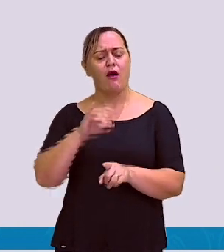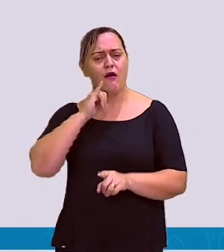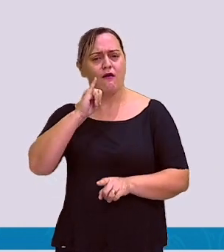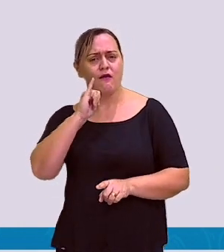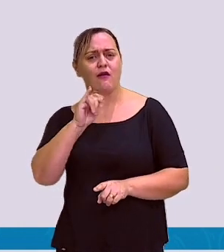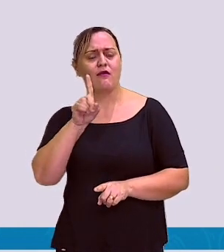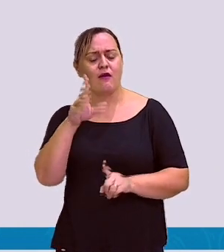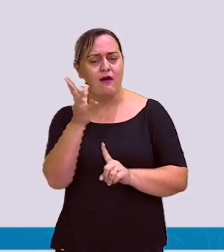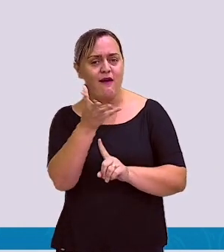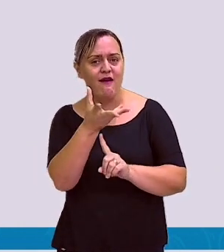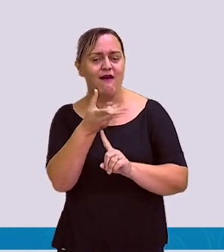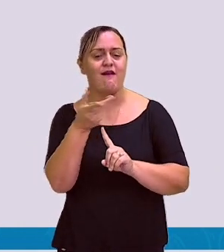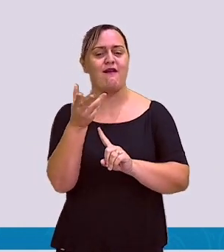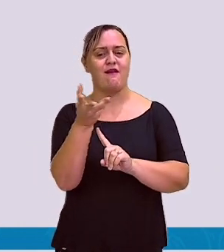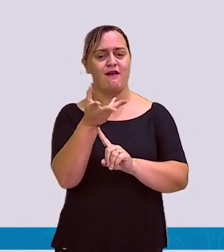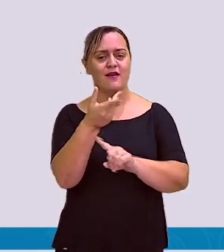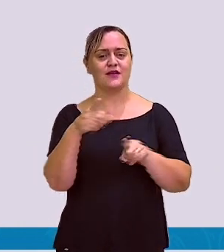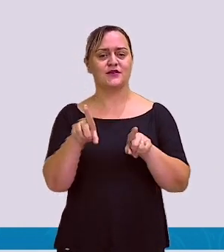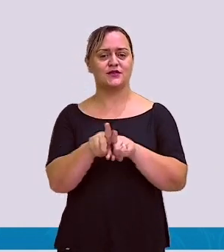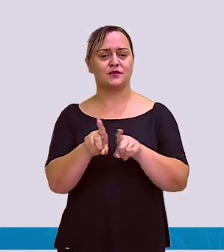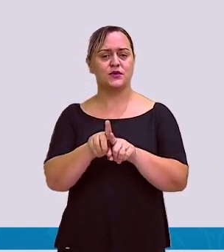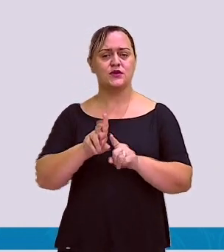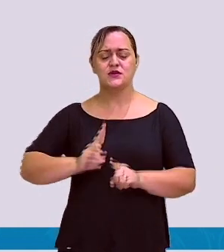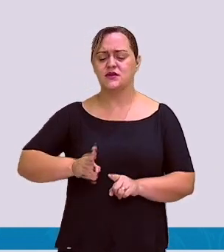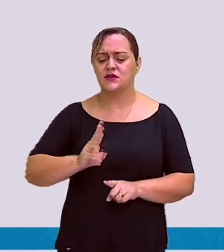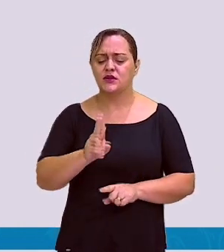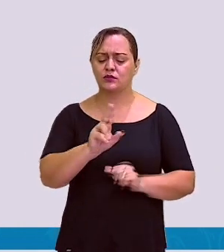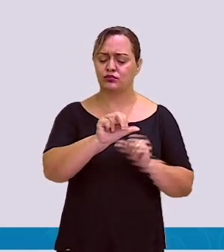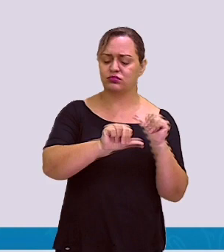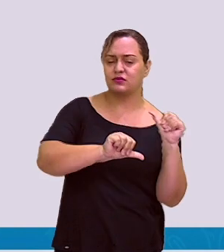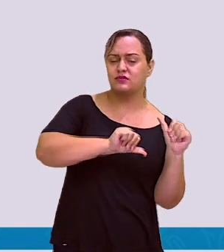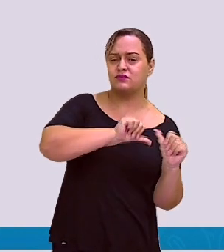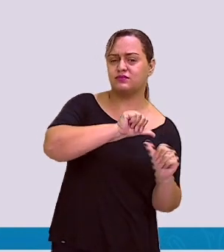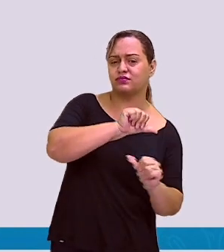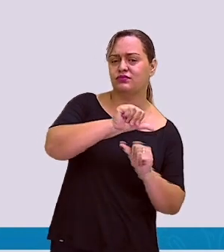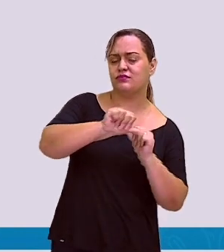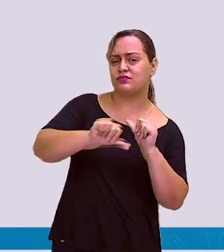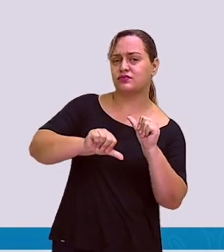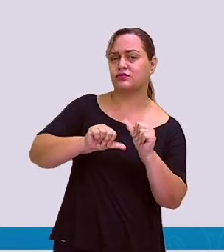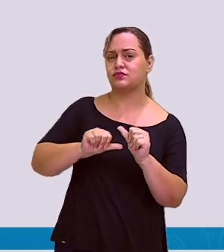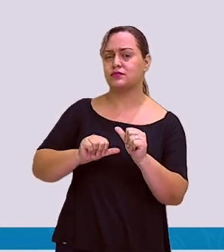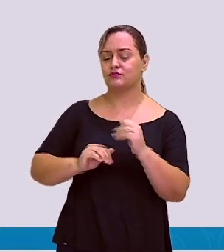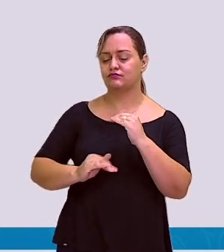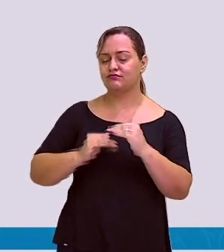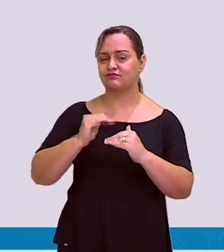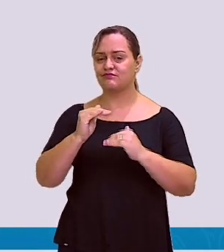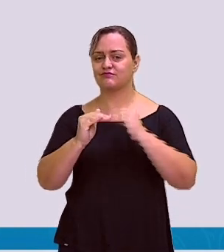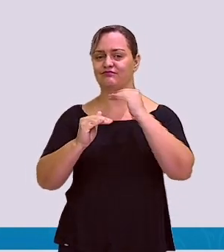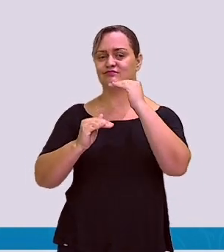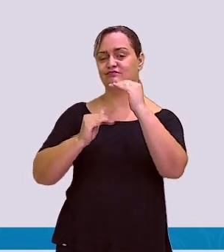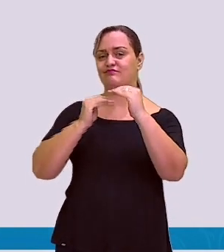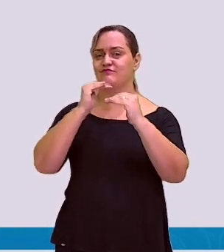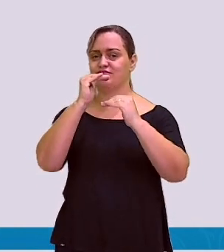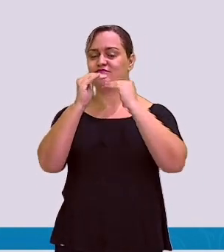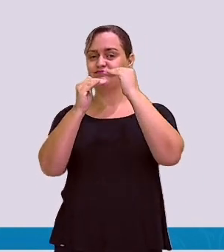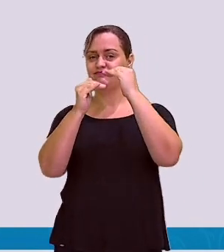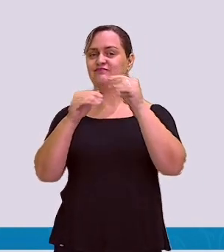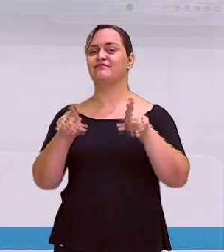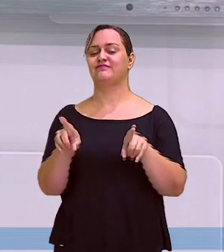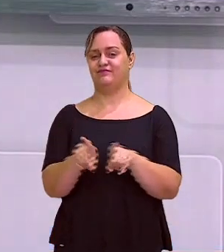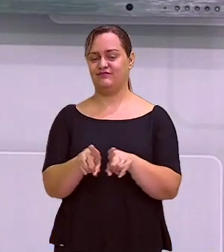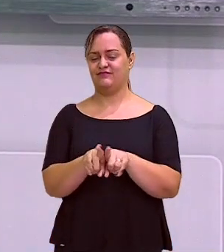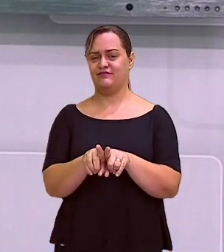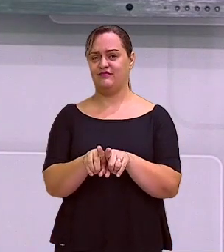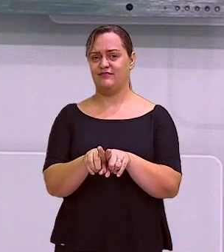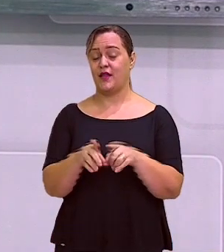homem. E o cinema continuará se transformando e contando a história dessa transformação. Não